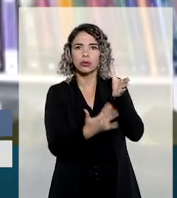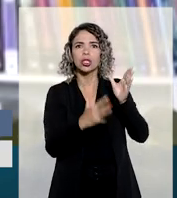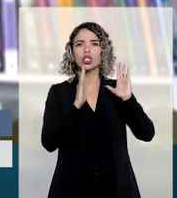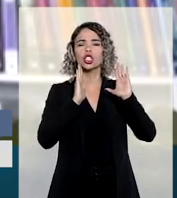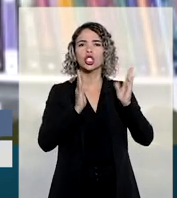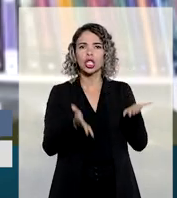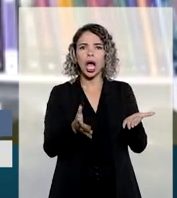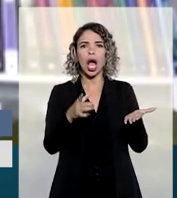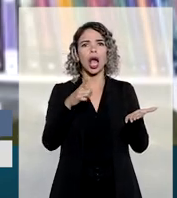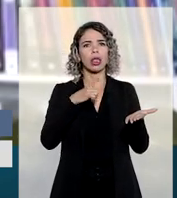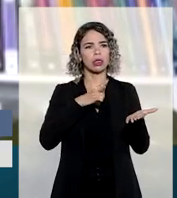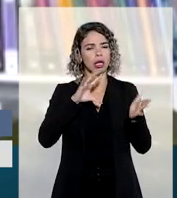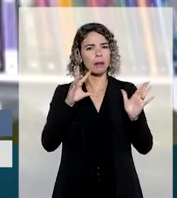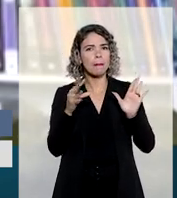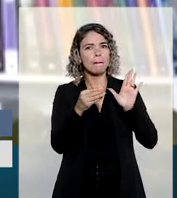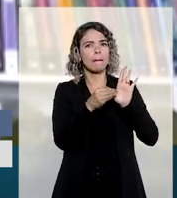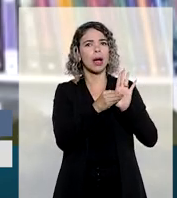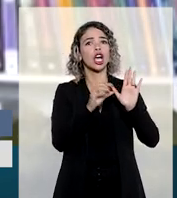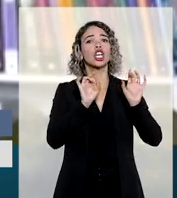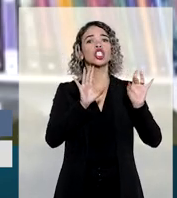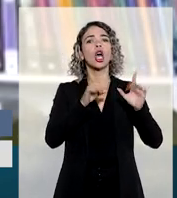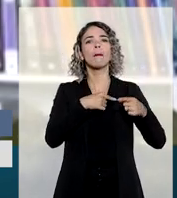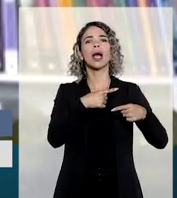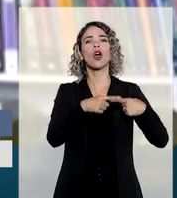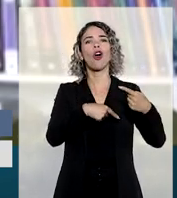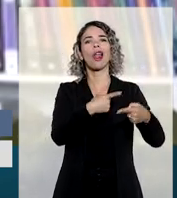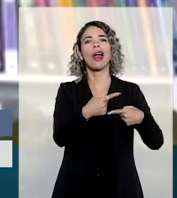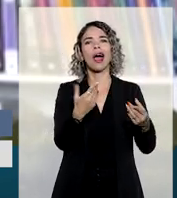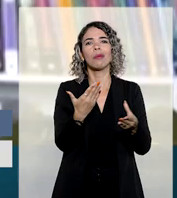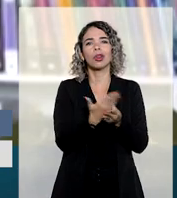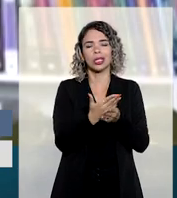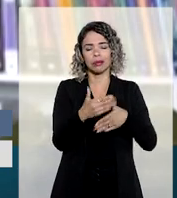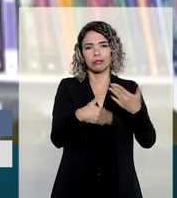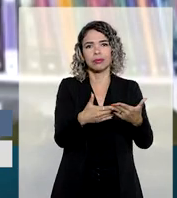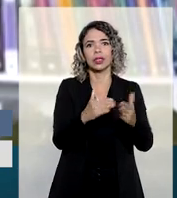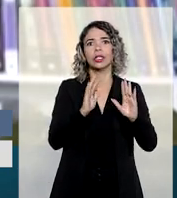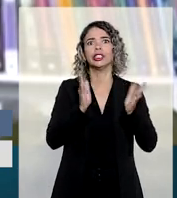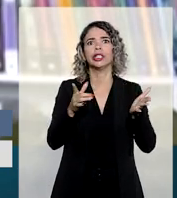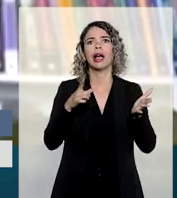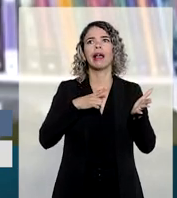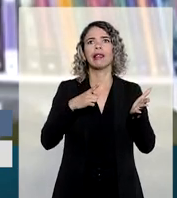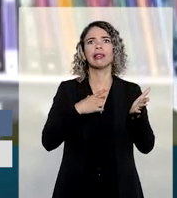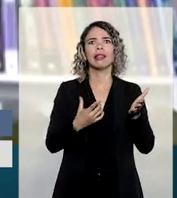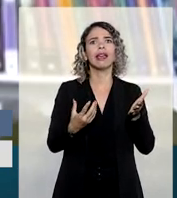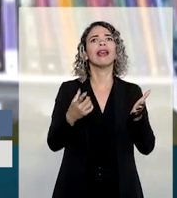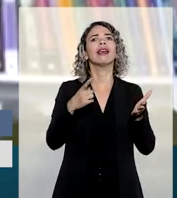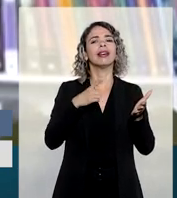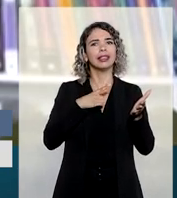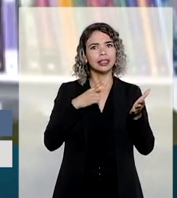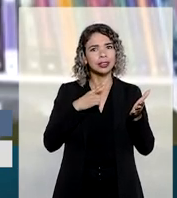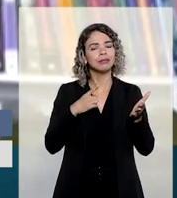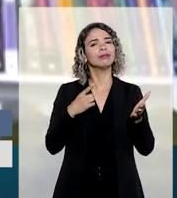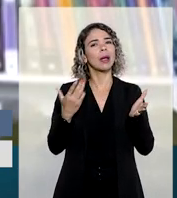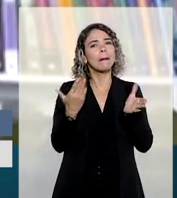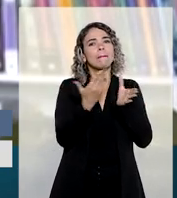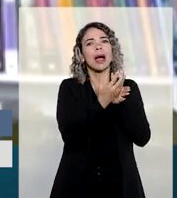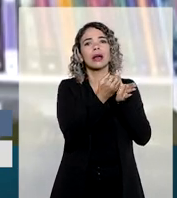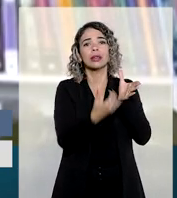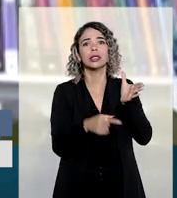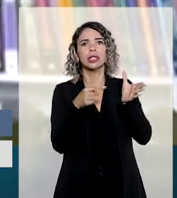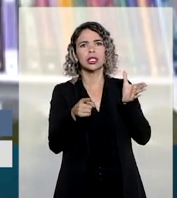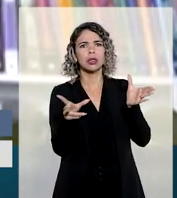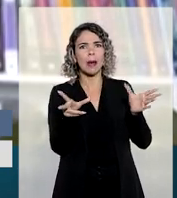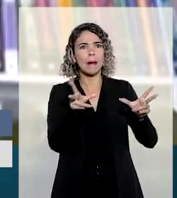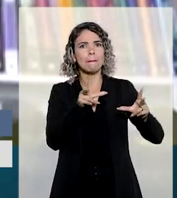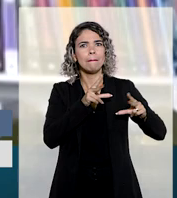manifestamente incabíveis ou que sejam considerados protelatórios, já estão no âmbito de julgamento desses embargos. Já é uma decisão, afeta